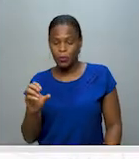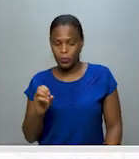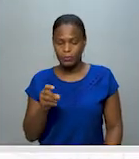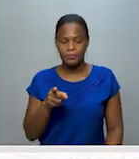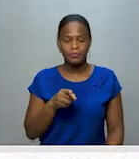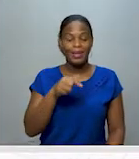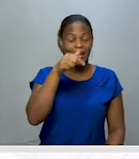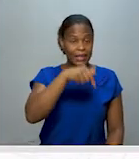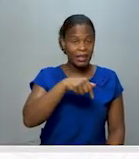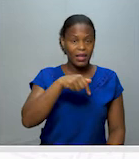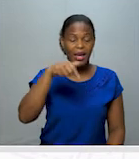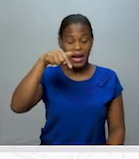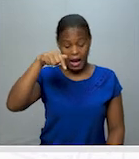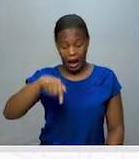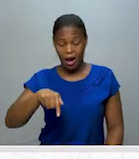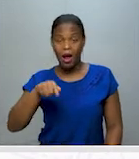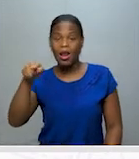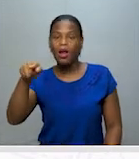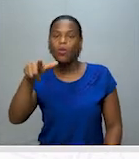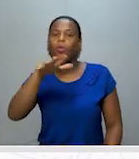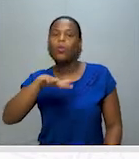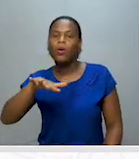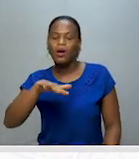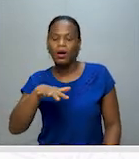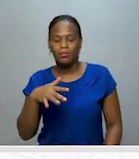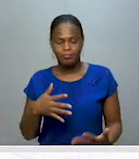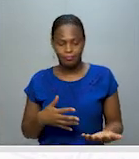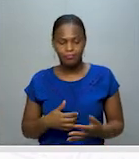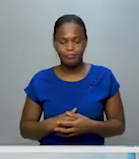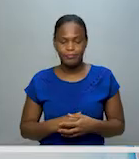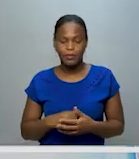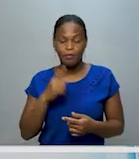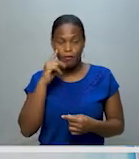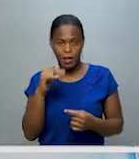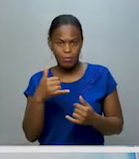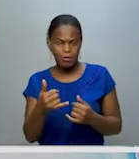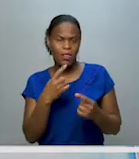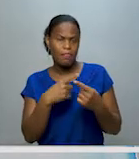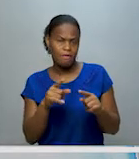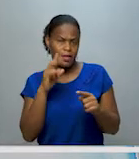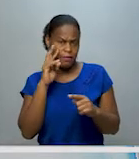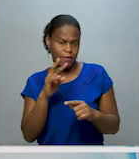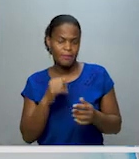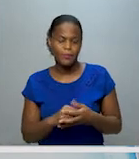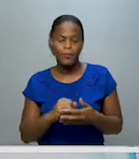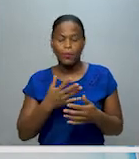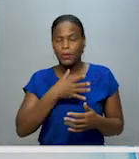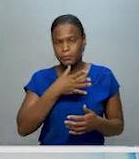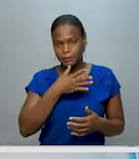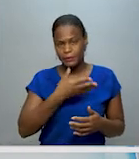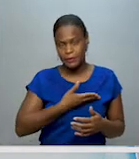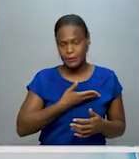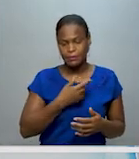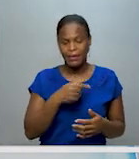tipo aqui, cá, neste lugar, e eu vou um por um para que vocês possam ver a diferença. Então, quando no